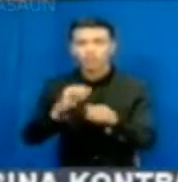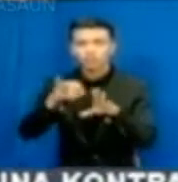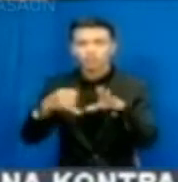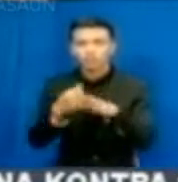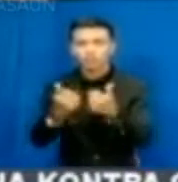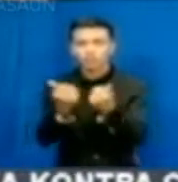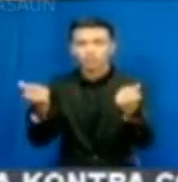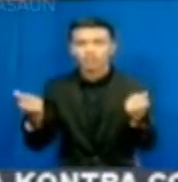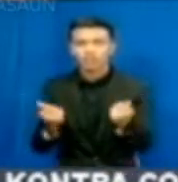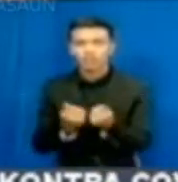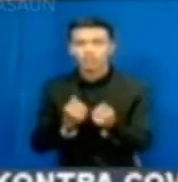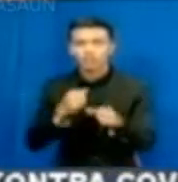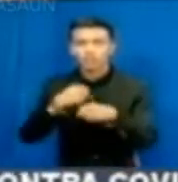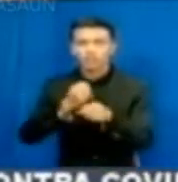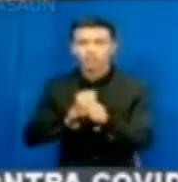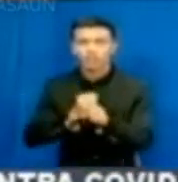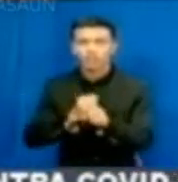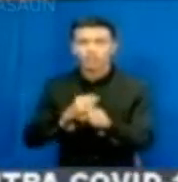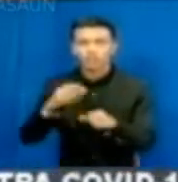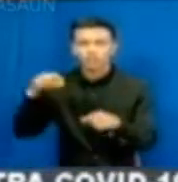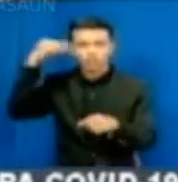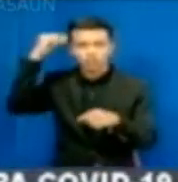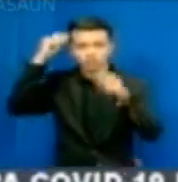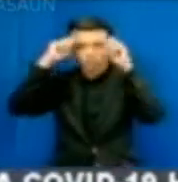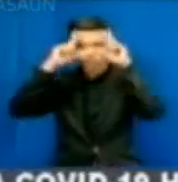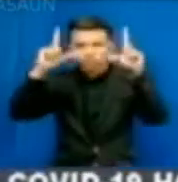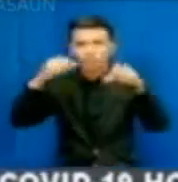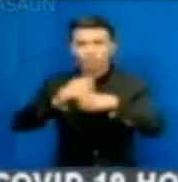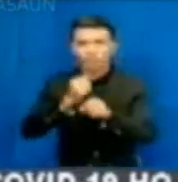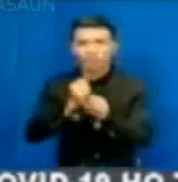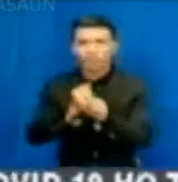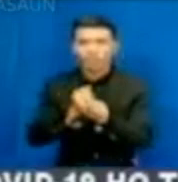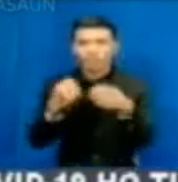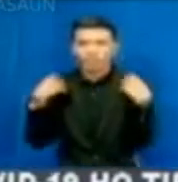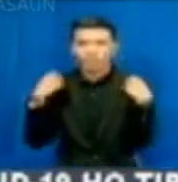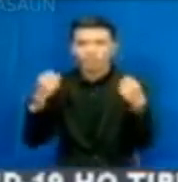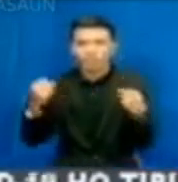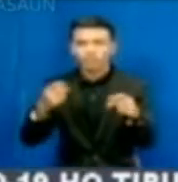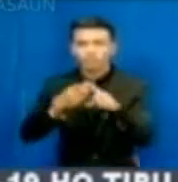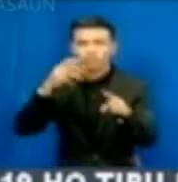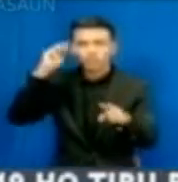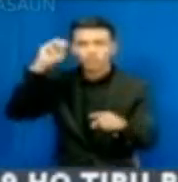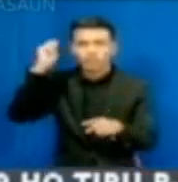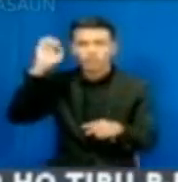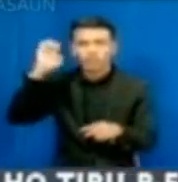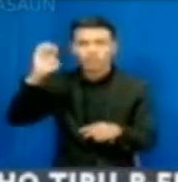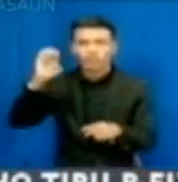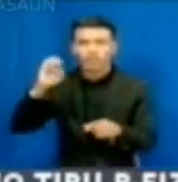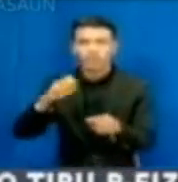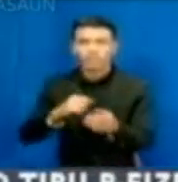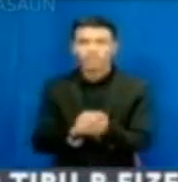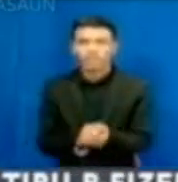Particularmente Iha, o governo Timor-Leste Halo Esforço Lububot Iha, ministério De administração Estatal Halo Halo Esforço